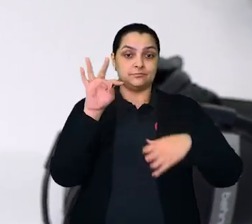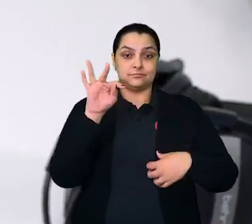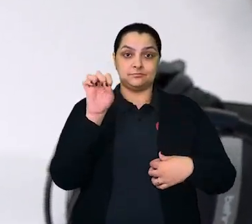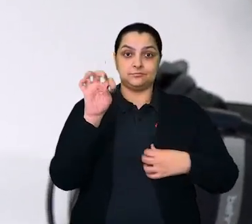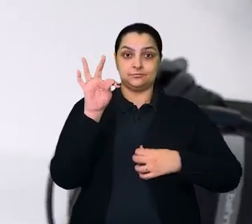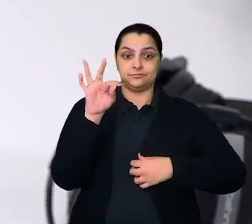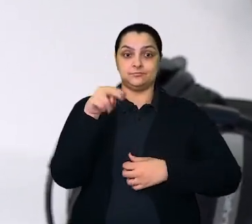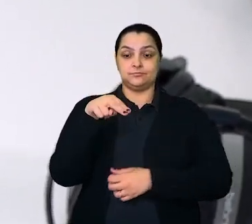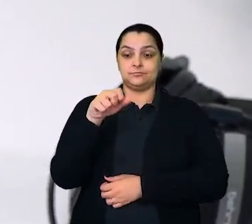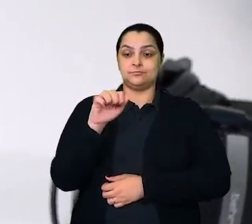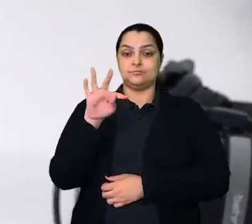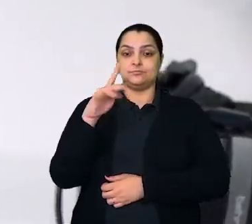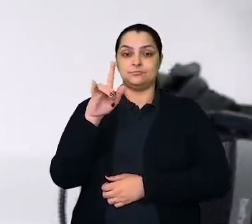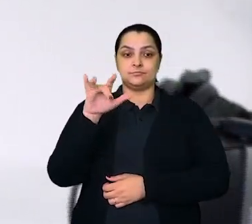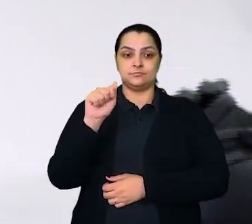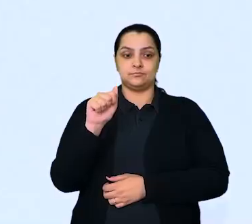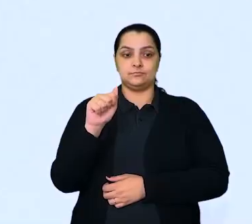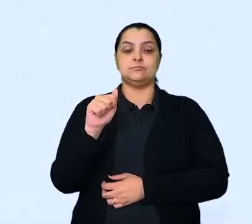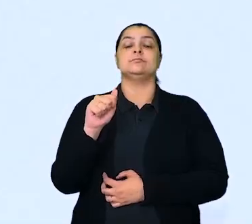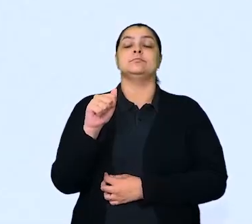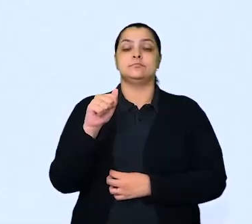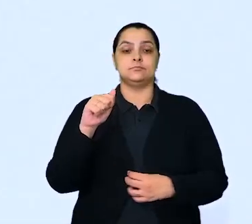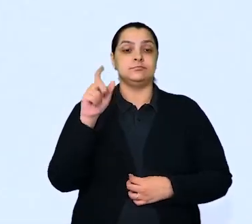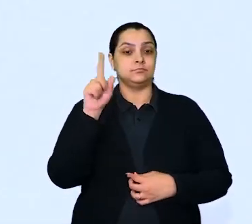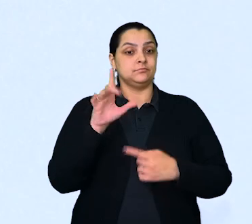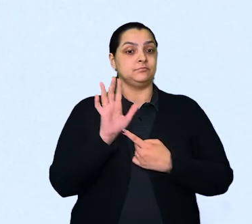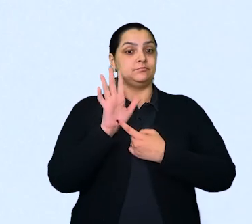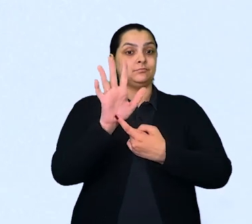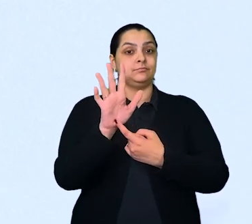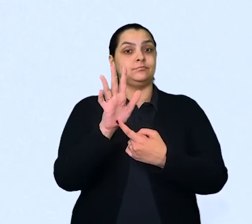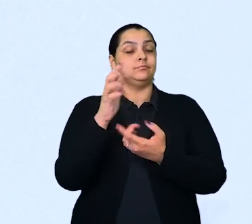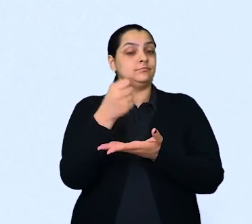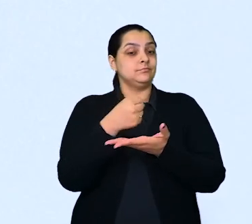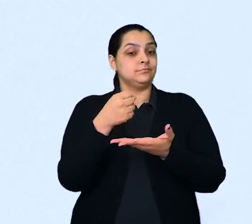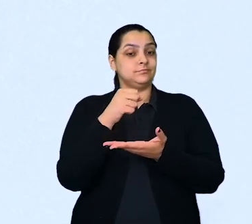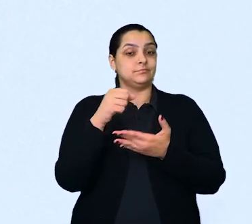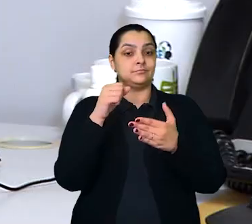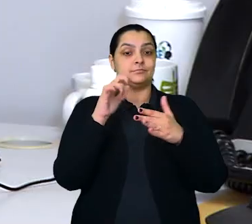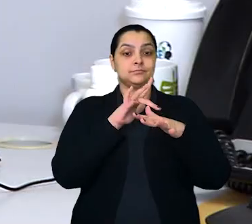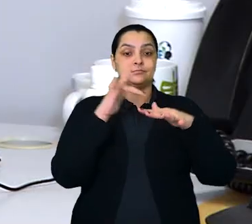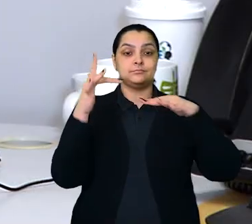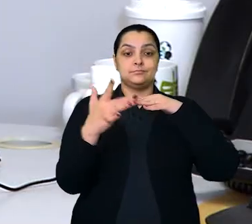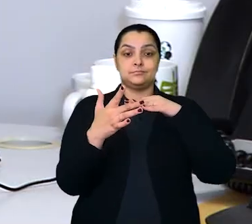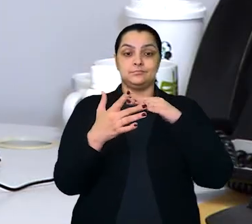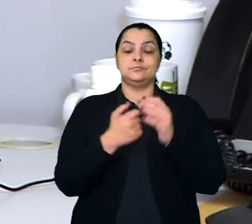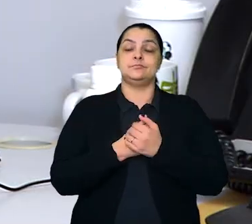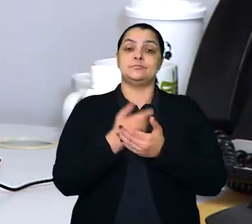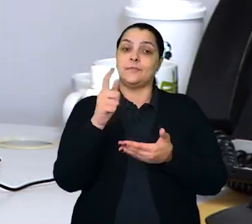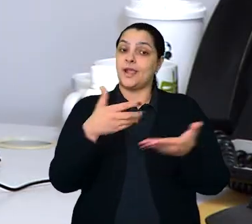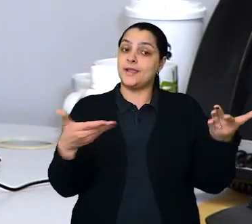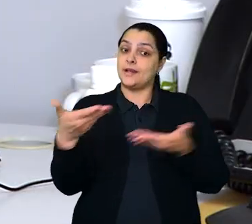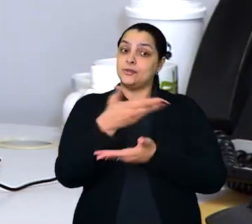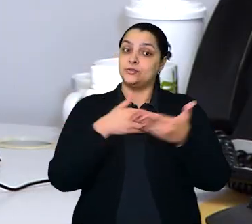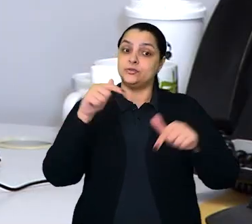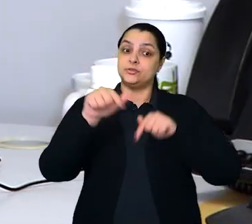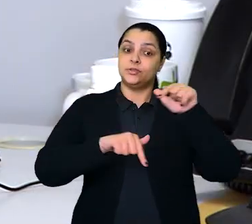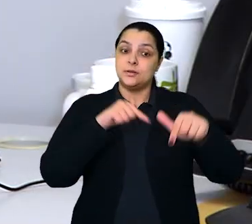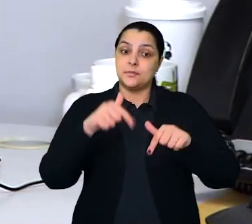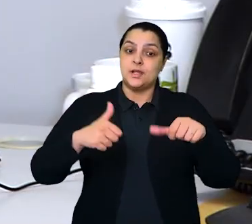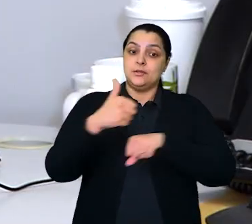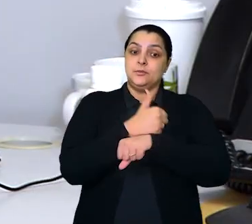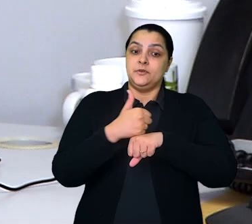TST, Natália Pianegonda, reflete a essência da rede social. O LinkedIn trata de relações de emprego, de